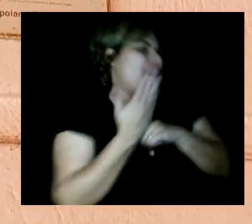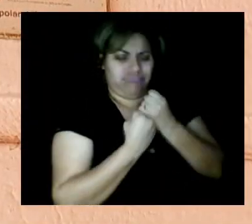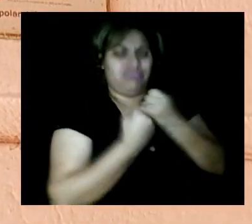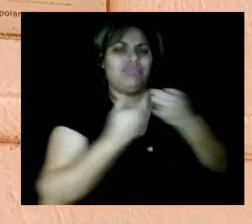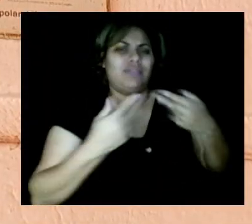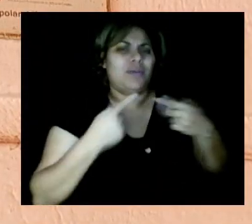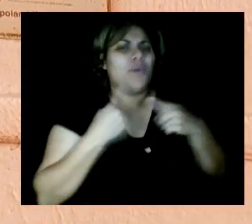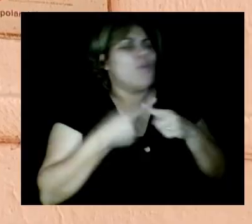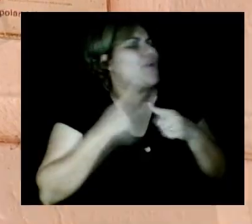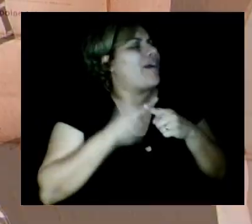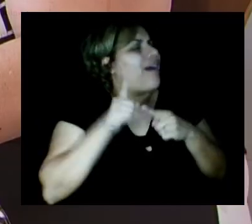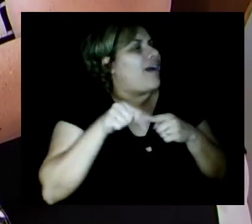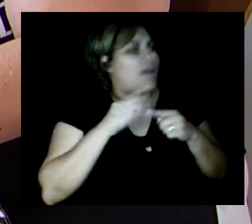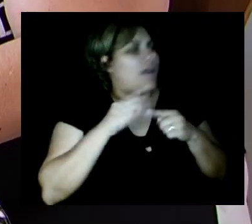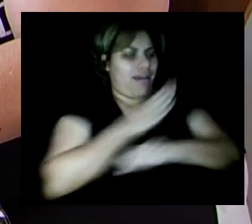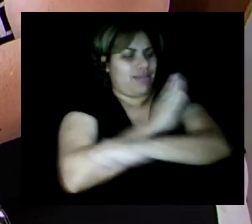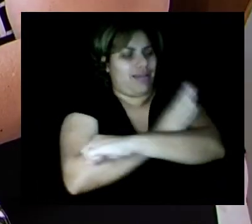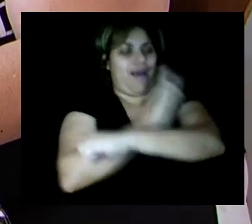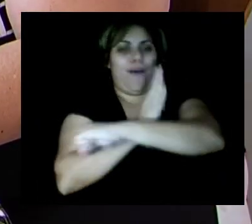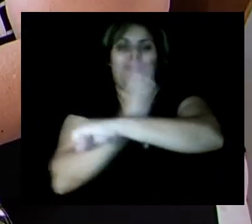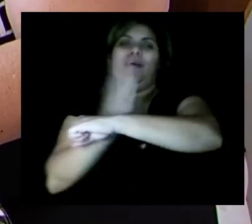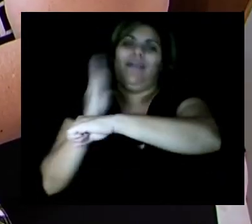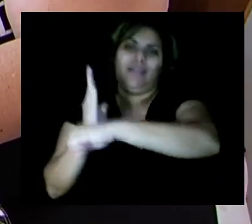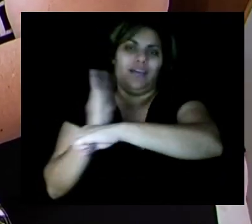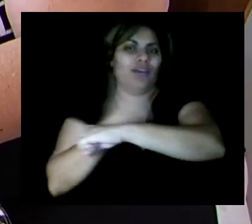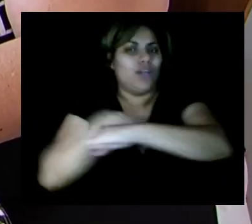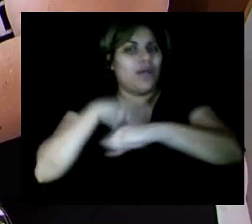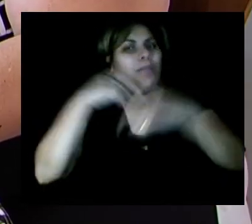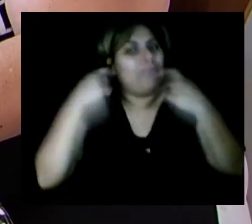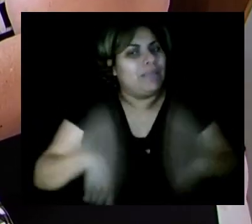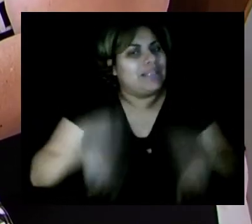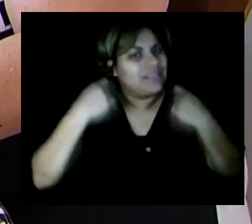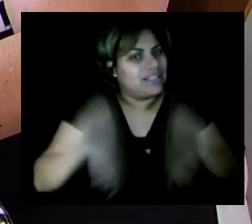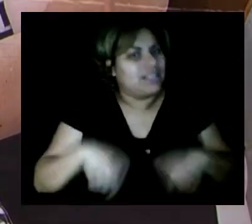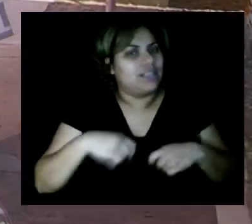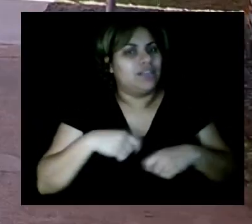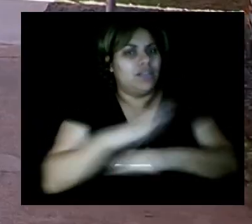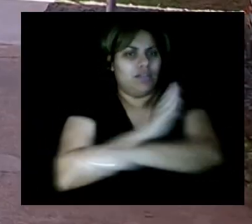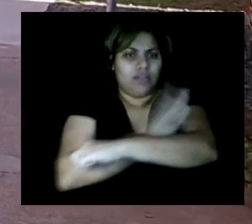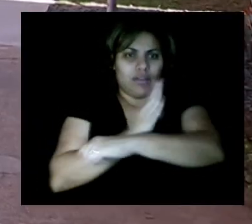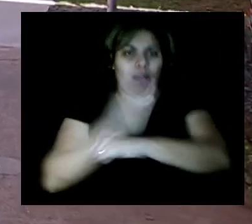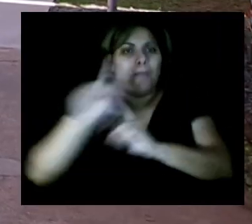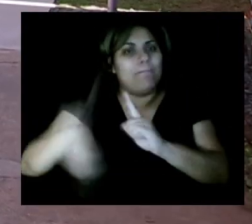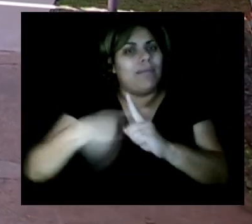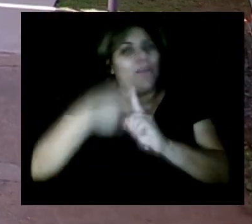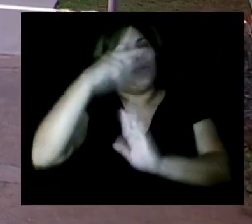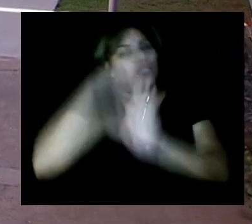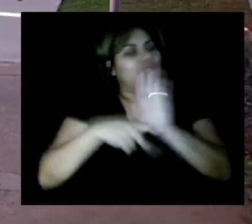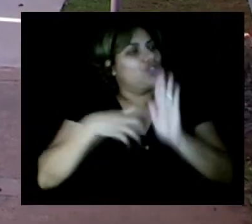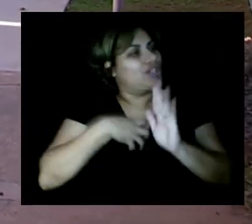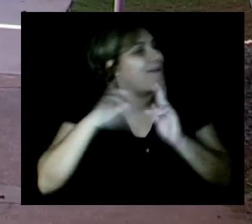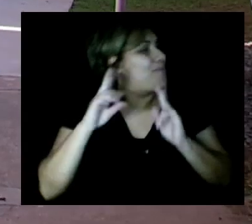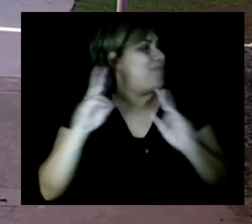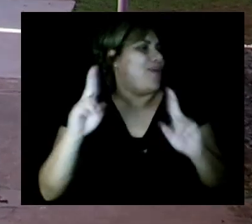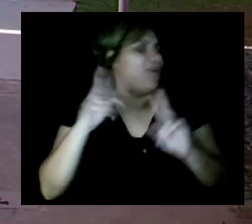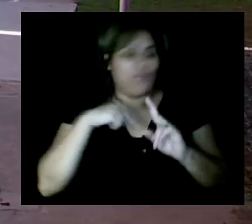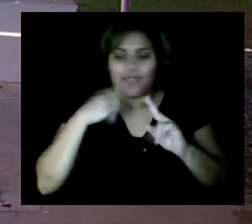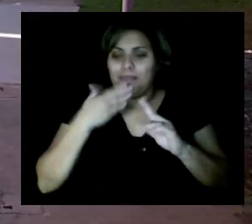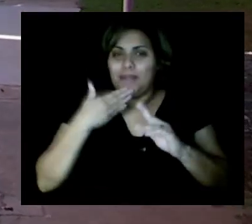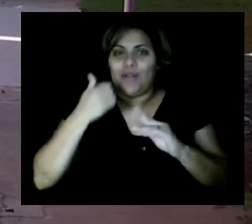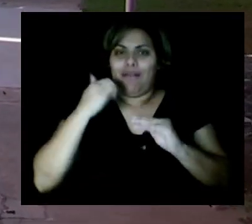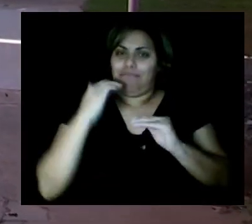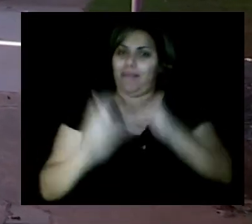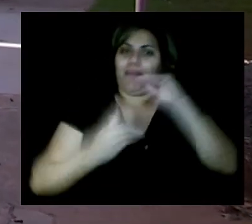são etapas e a gente precisa. Então, que possam ter mais projetos como esse, para que a gente possa melhorar cada dia mais